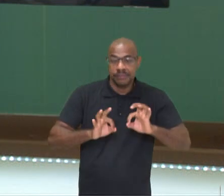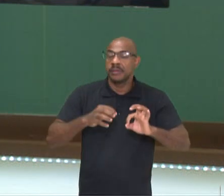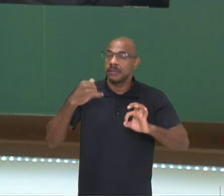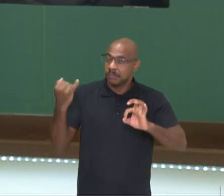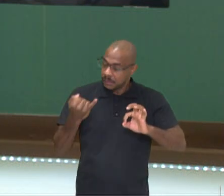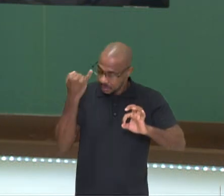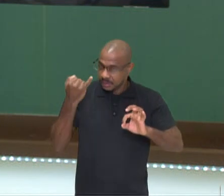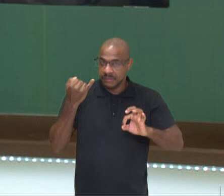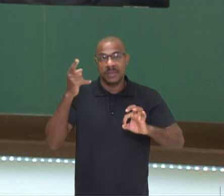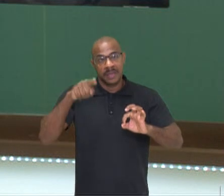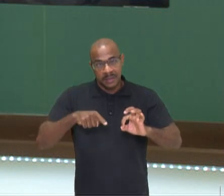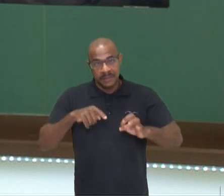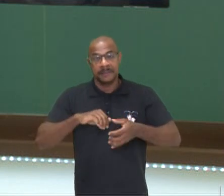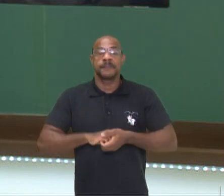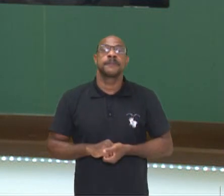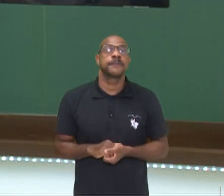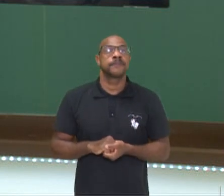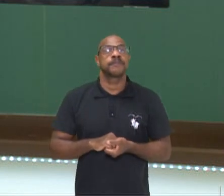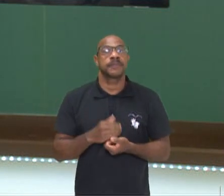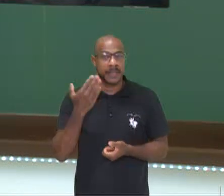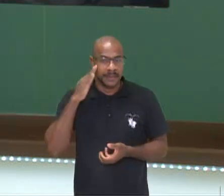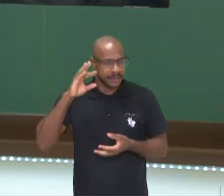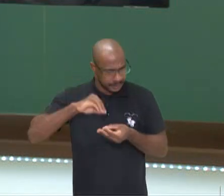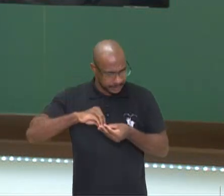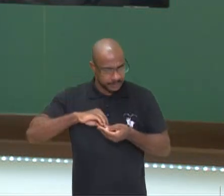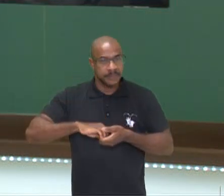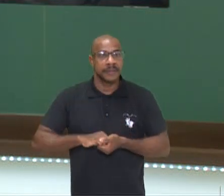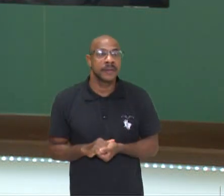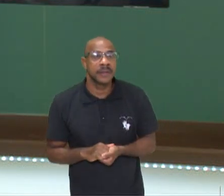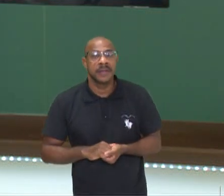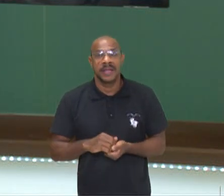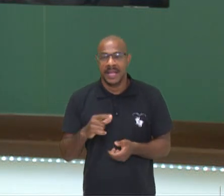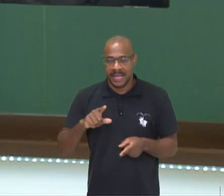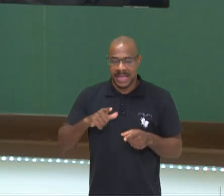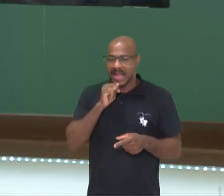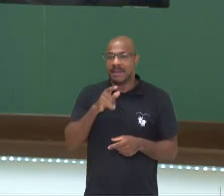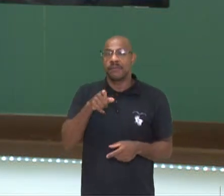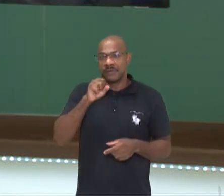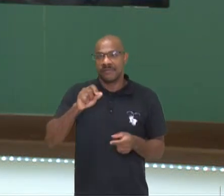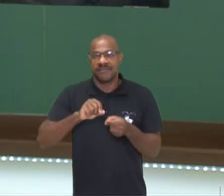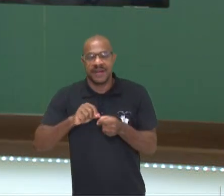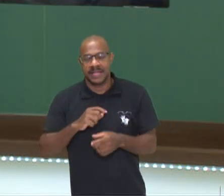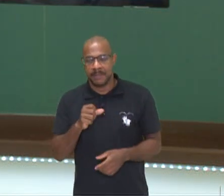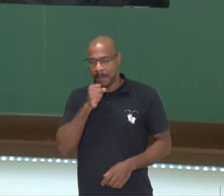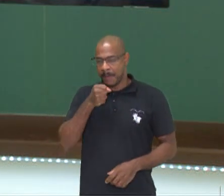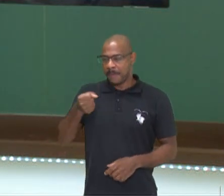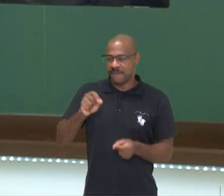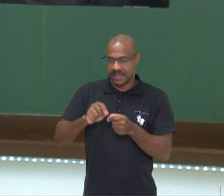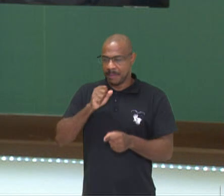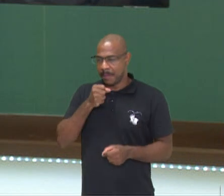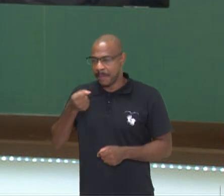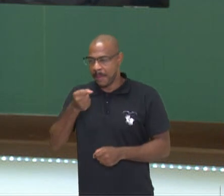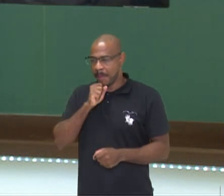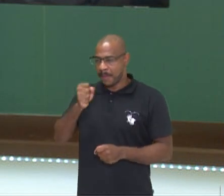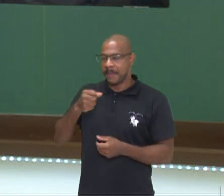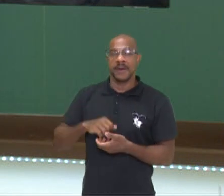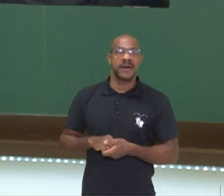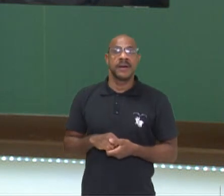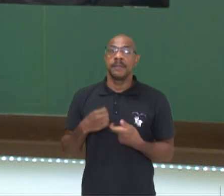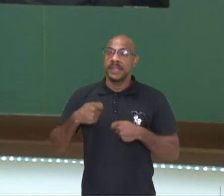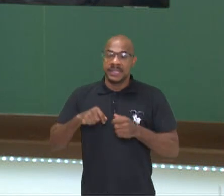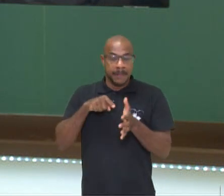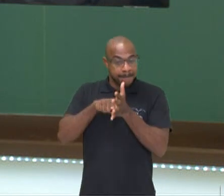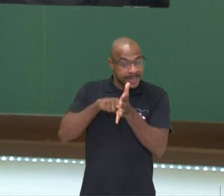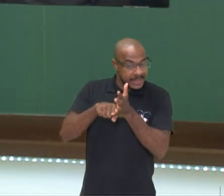um tá entendendo olha só quando eu vou entrevistar então alguém eu preciso planejar eu faço a